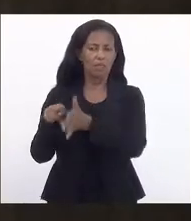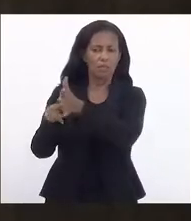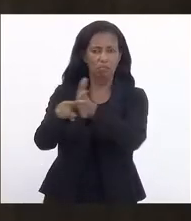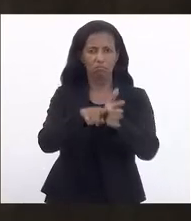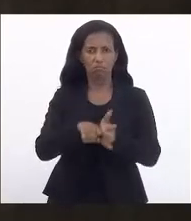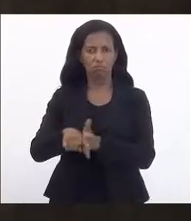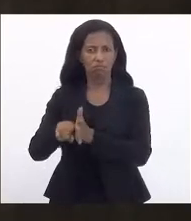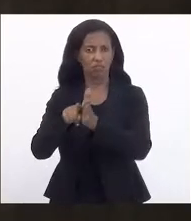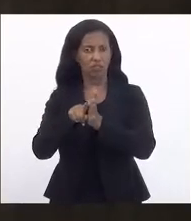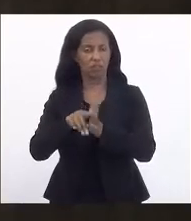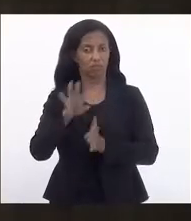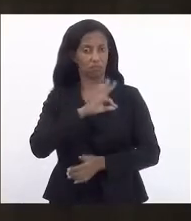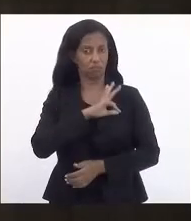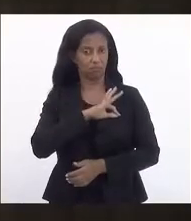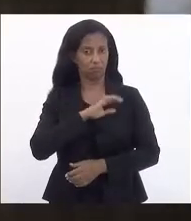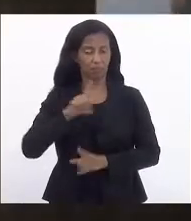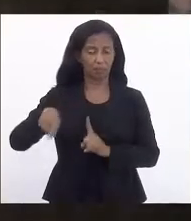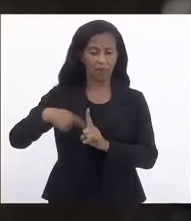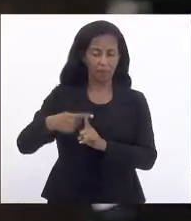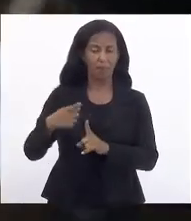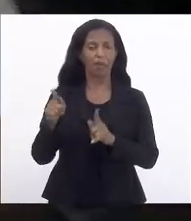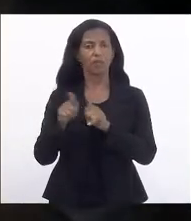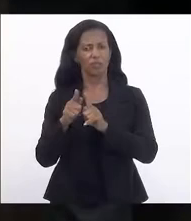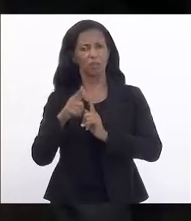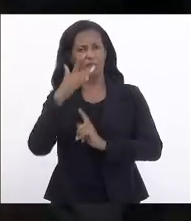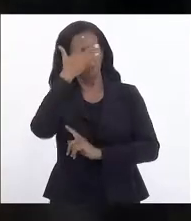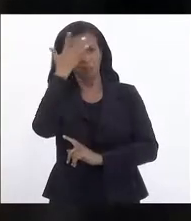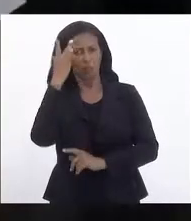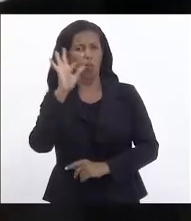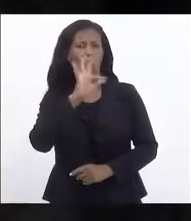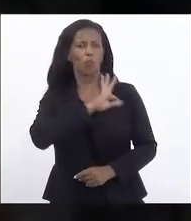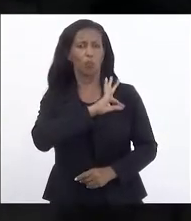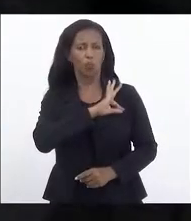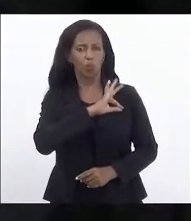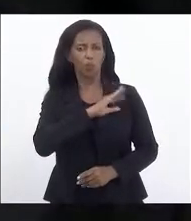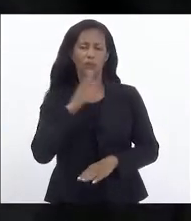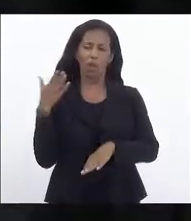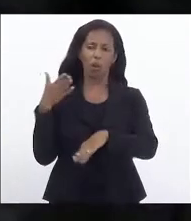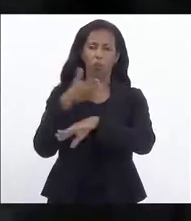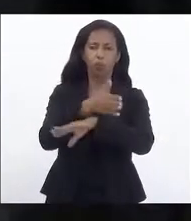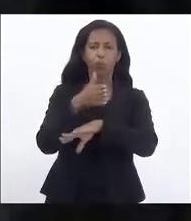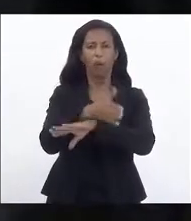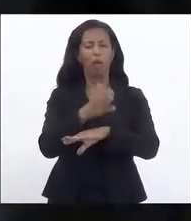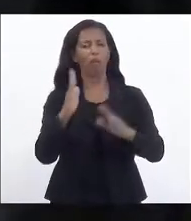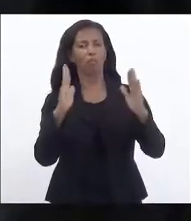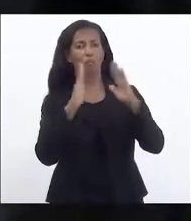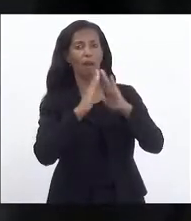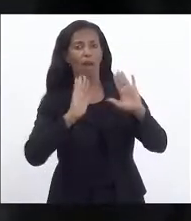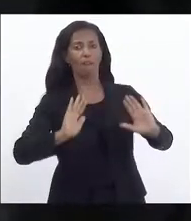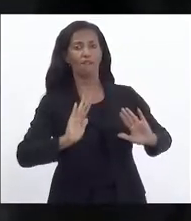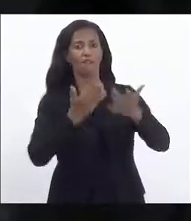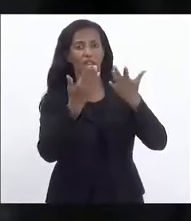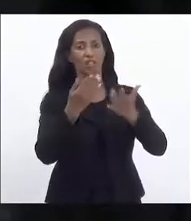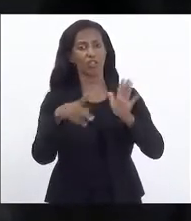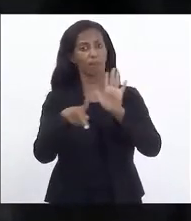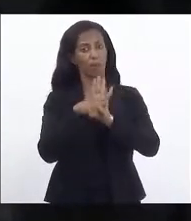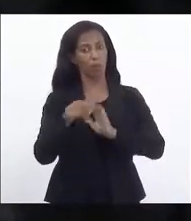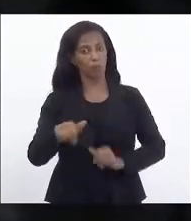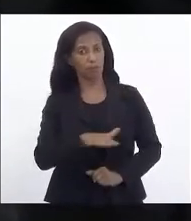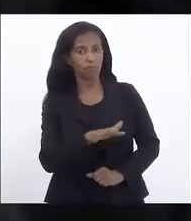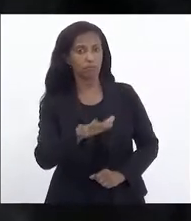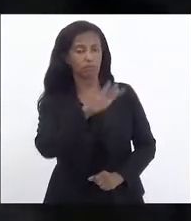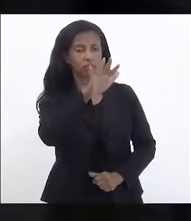ademais foram ouvidos relatos de policiais que invadiram uma casa de festas da comunidade